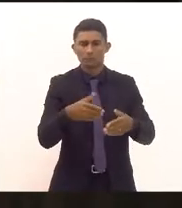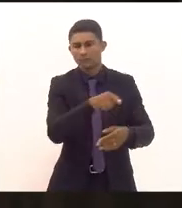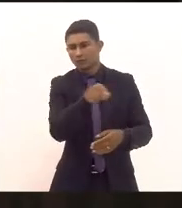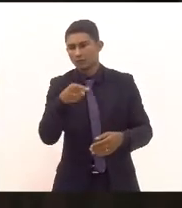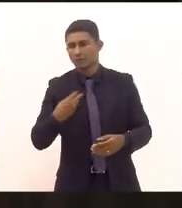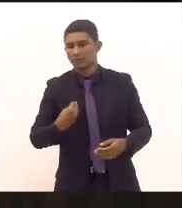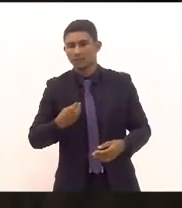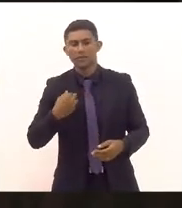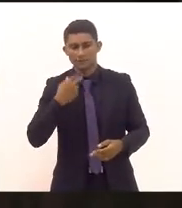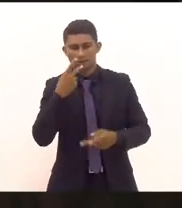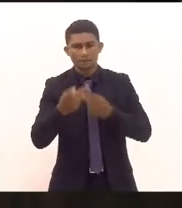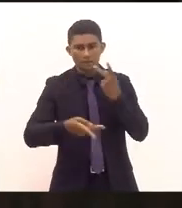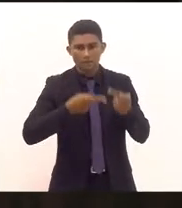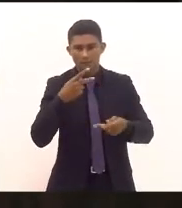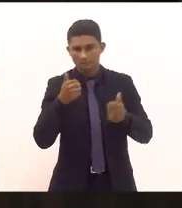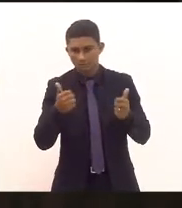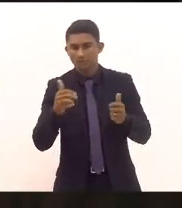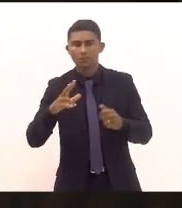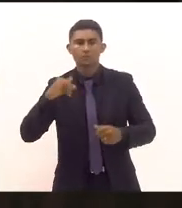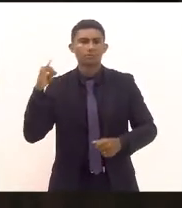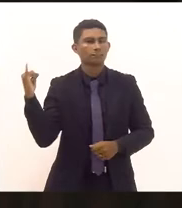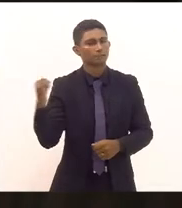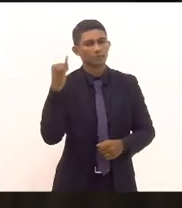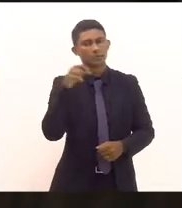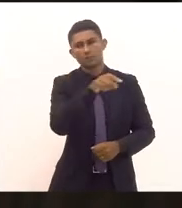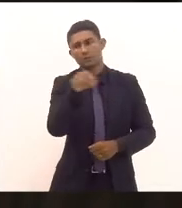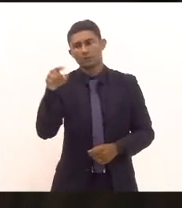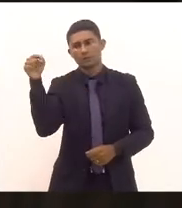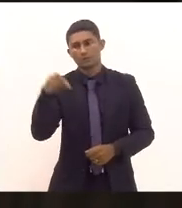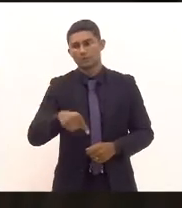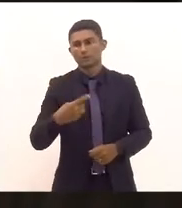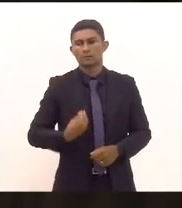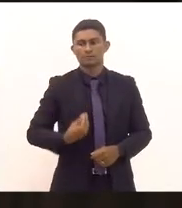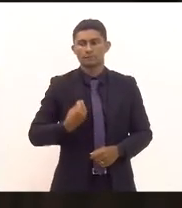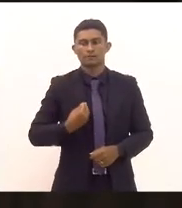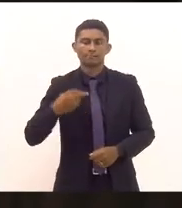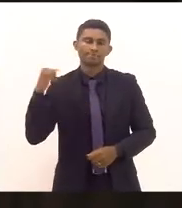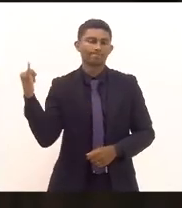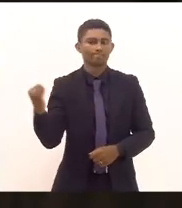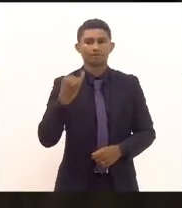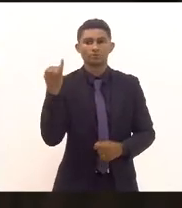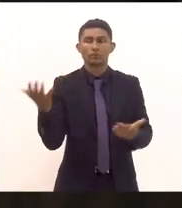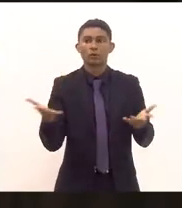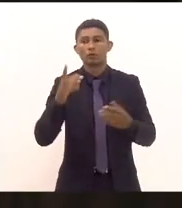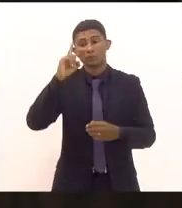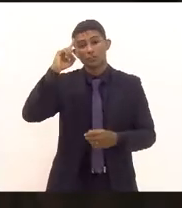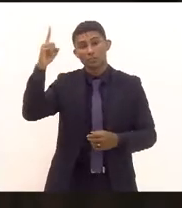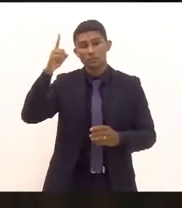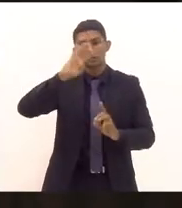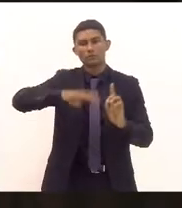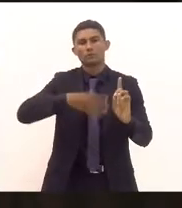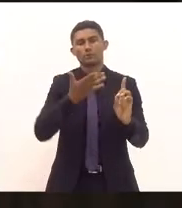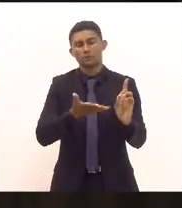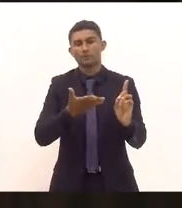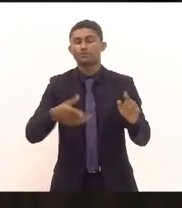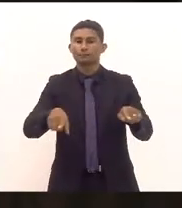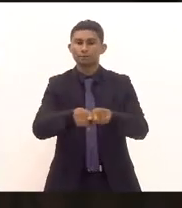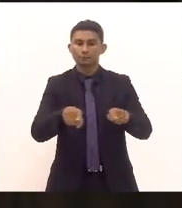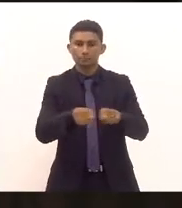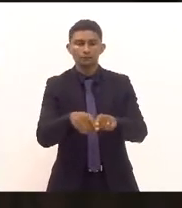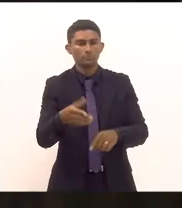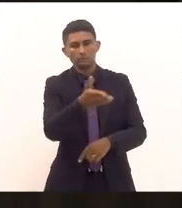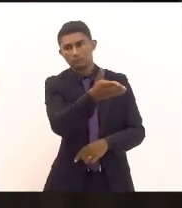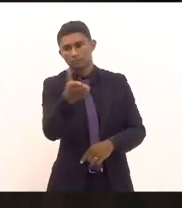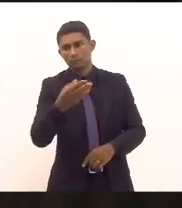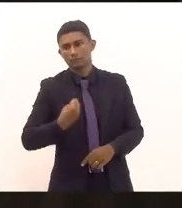outras presenças aqui mas é muito importante deles e telas nesse dia de homenagem e também a presença